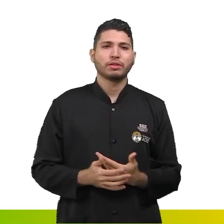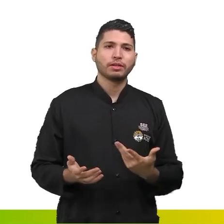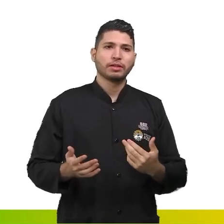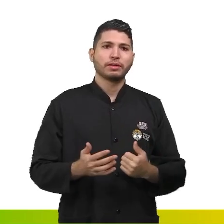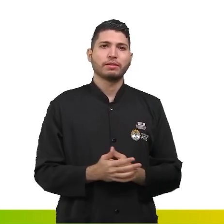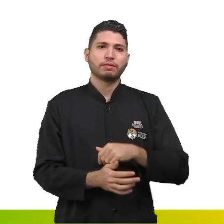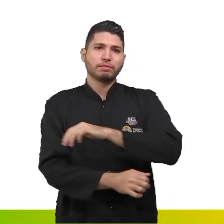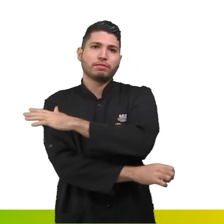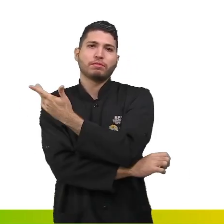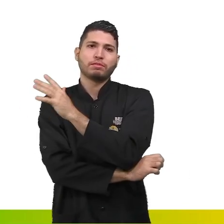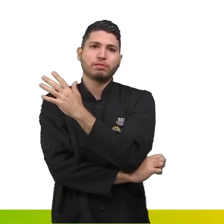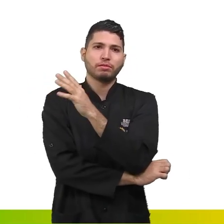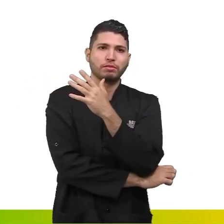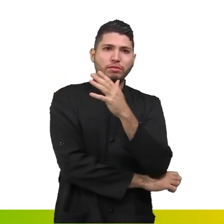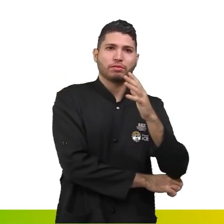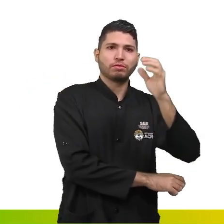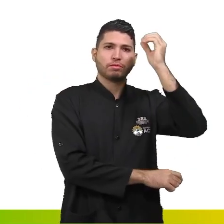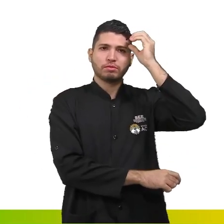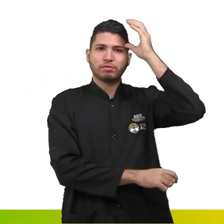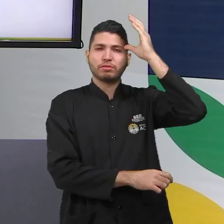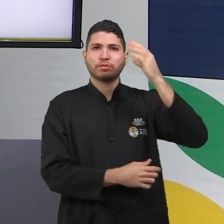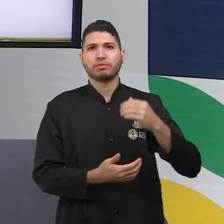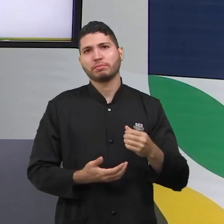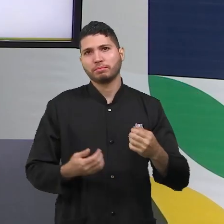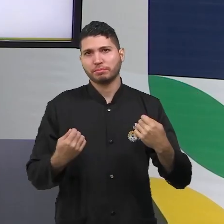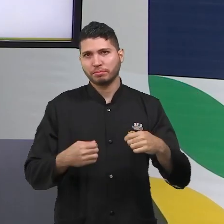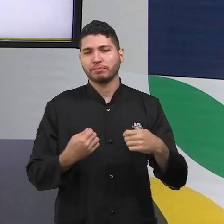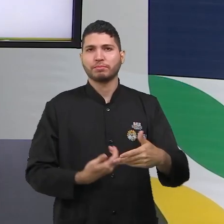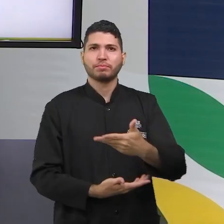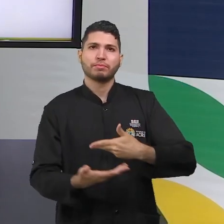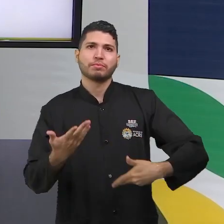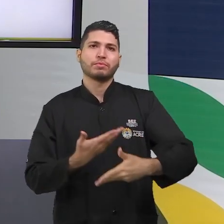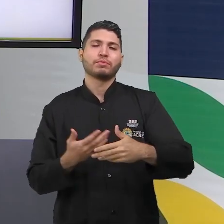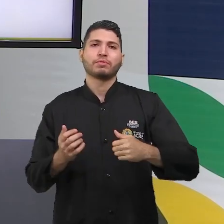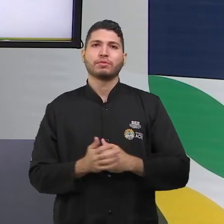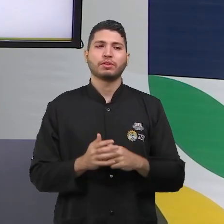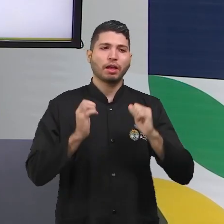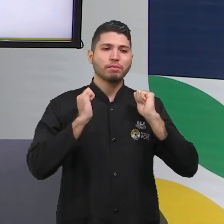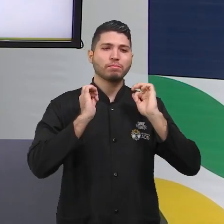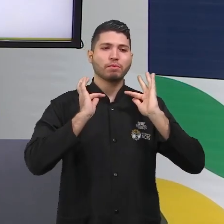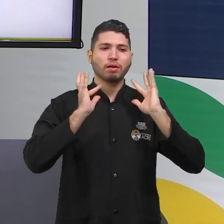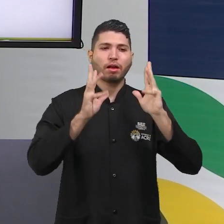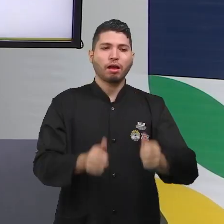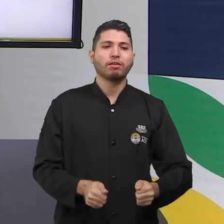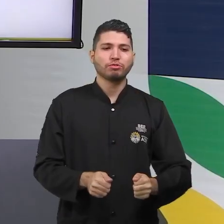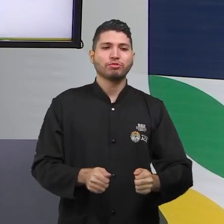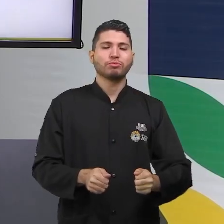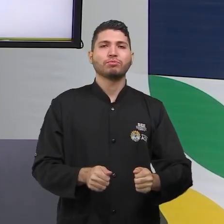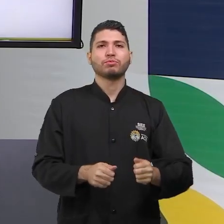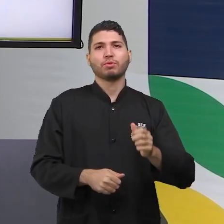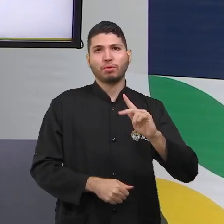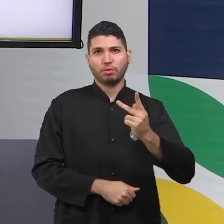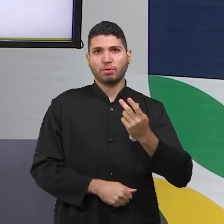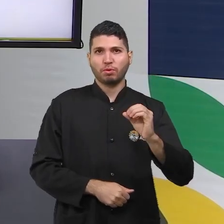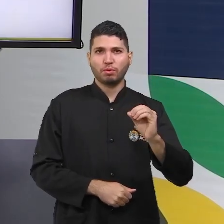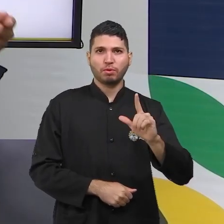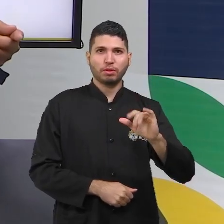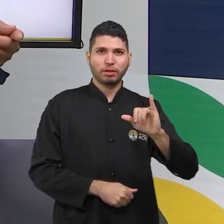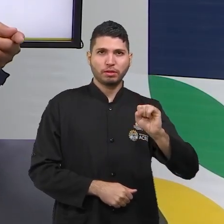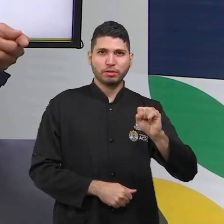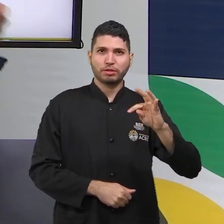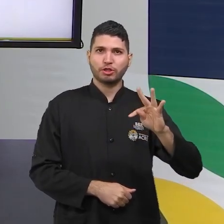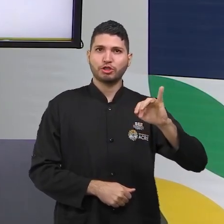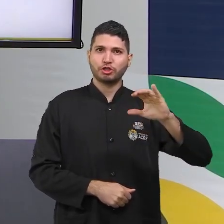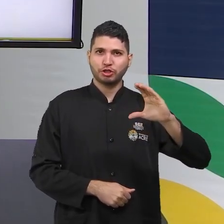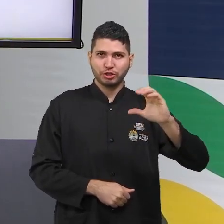daquela atitude de conviver. E a atitude holística é justamente aquela de tentar analisar o